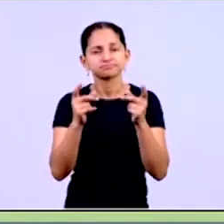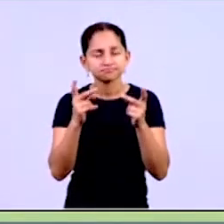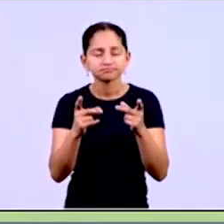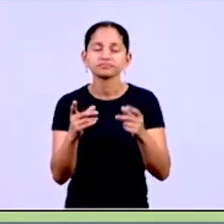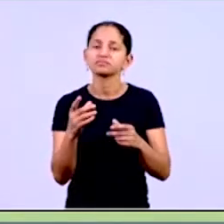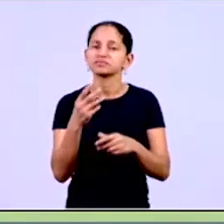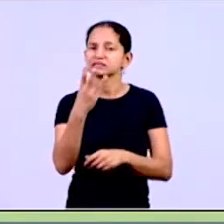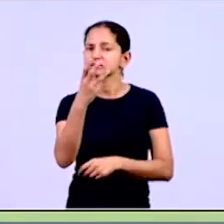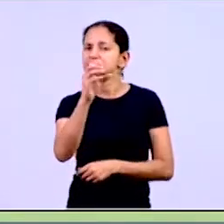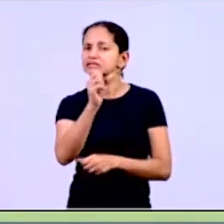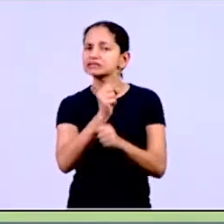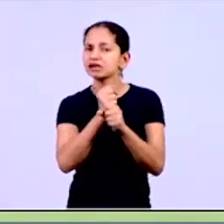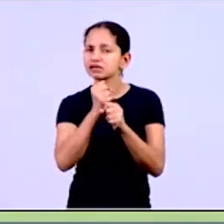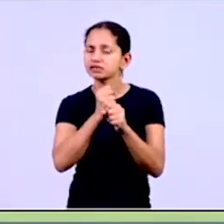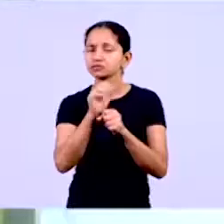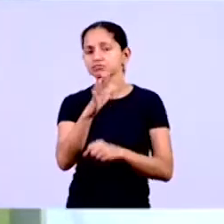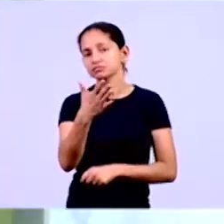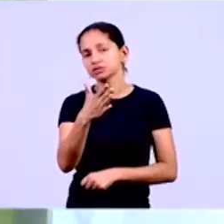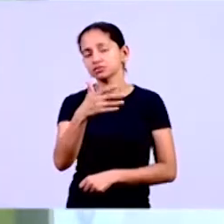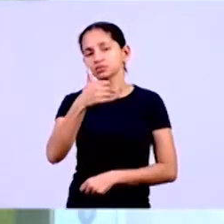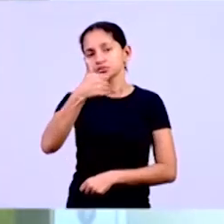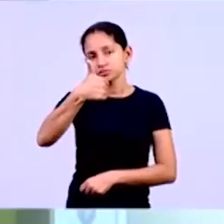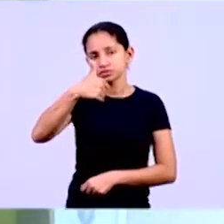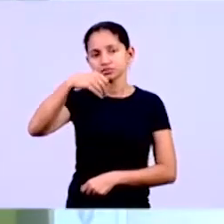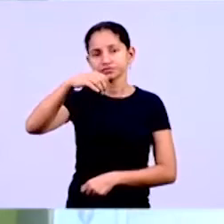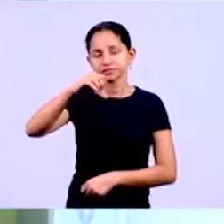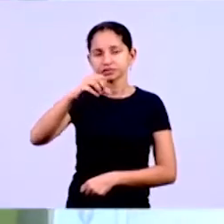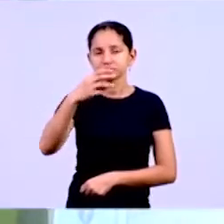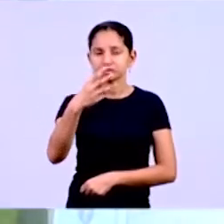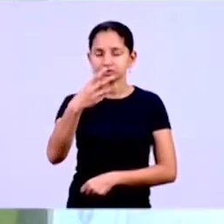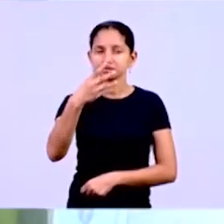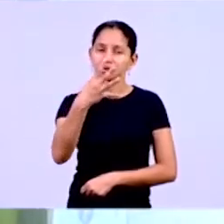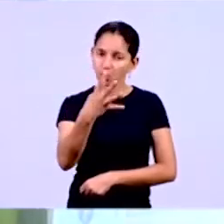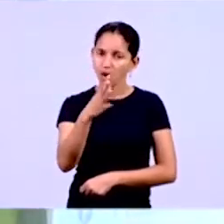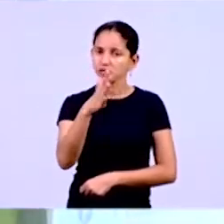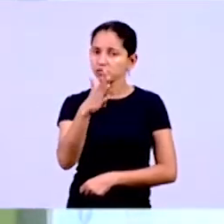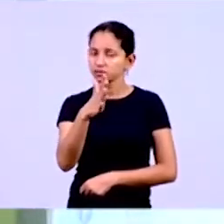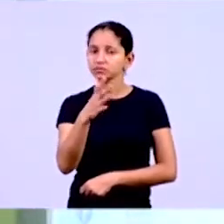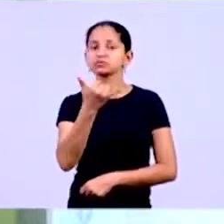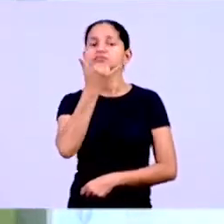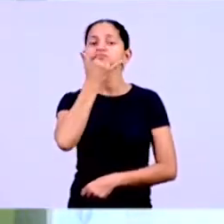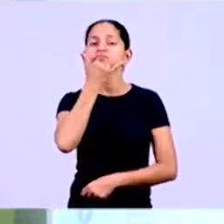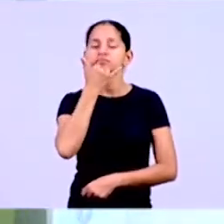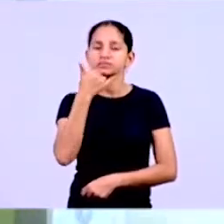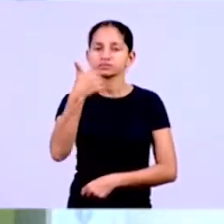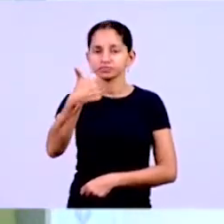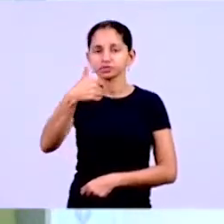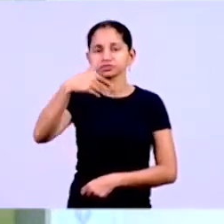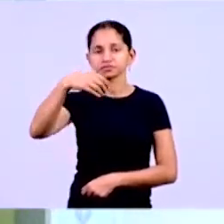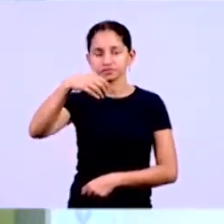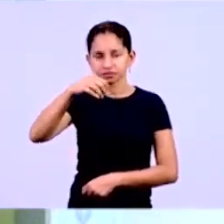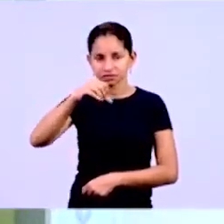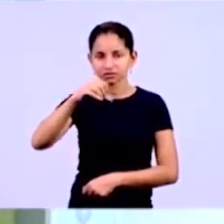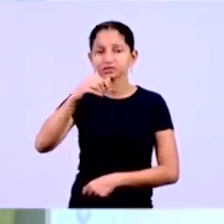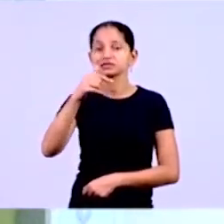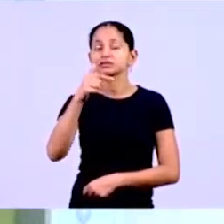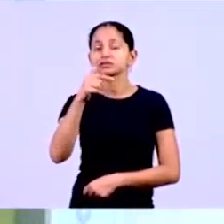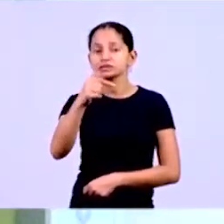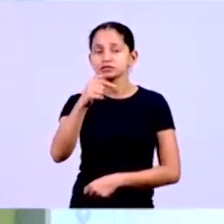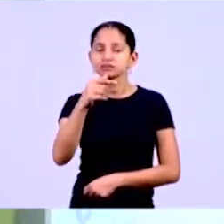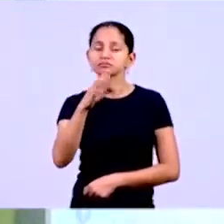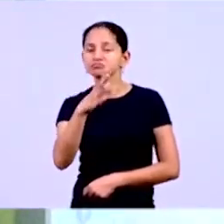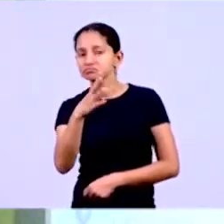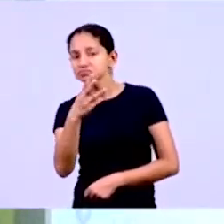30 anos, praticamente desde 74, quando surgiu o primeiro computador pessoal, 76, desculpa, até hoje. Então